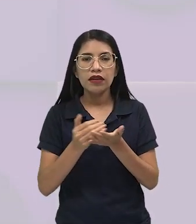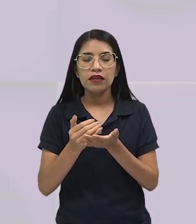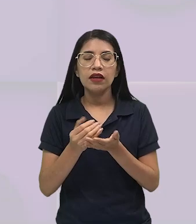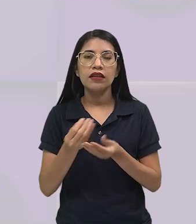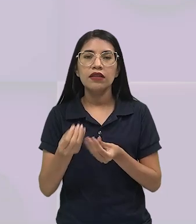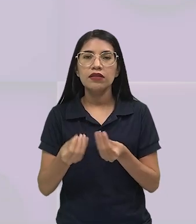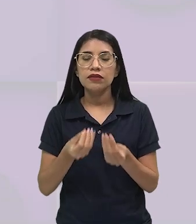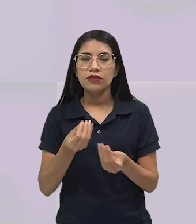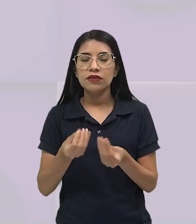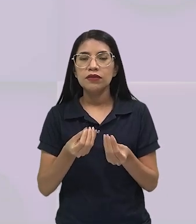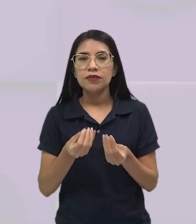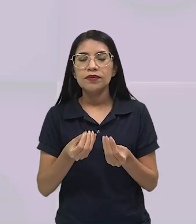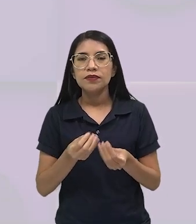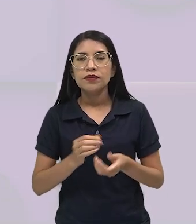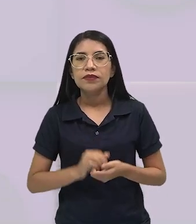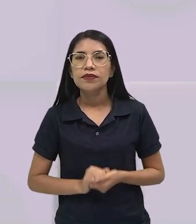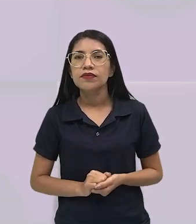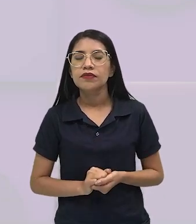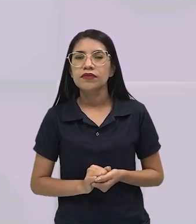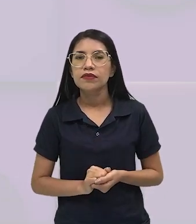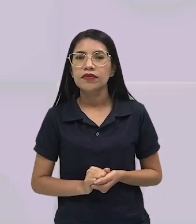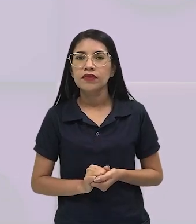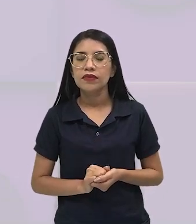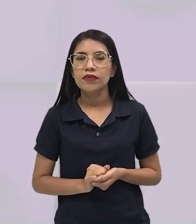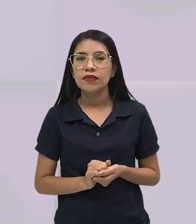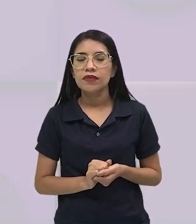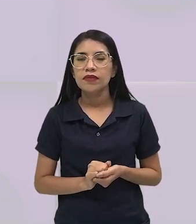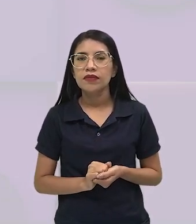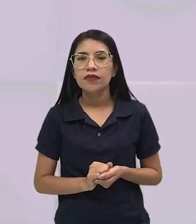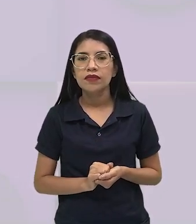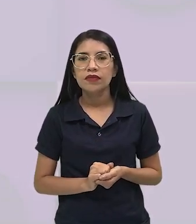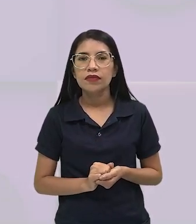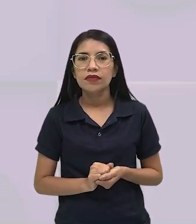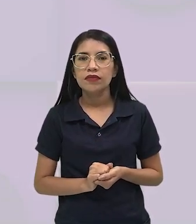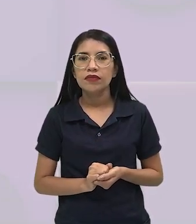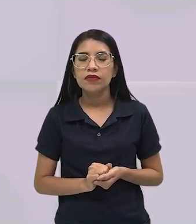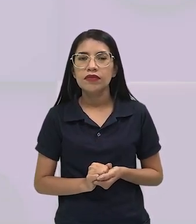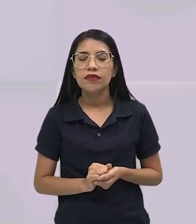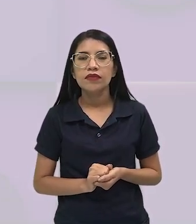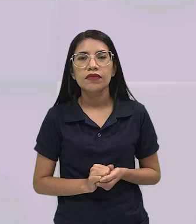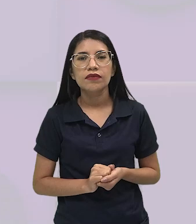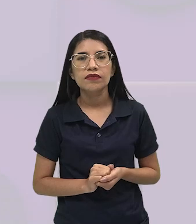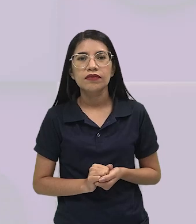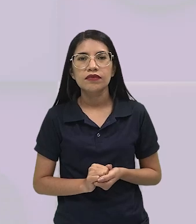de maneira a você extrair